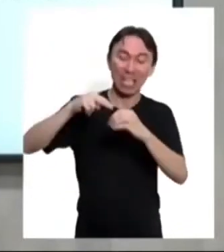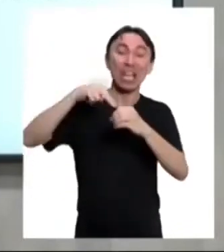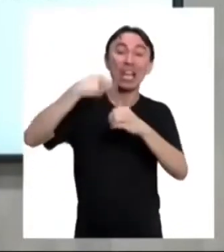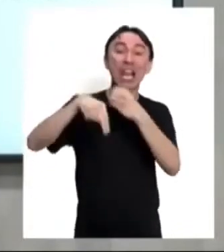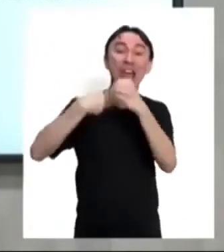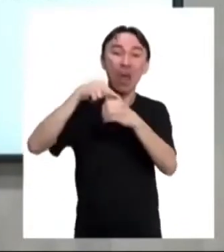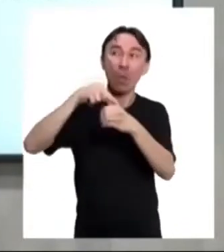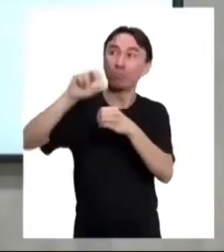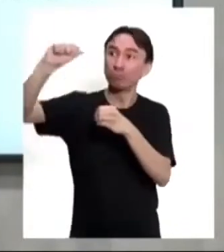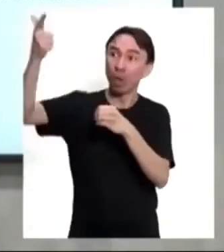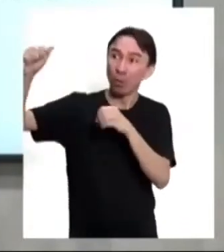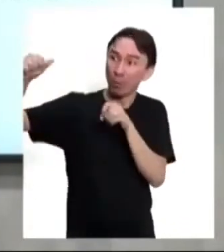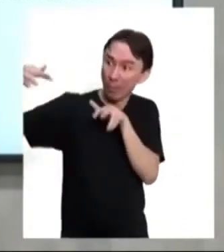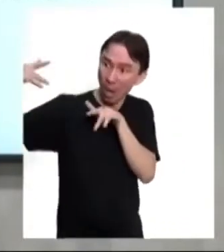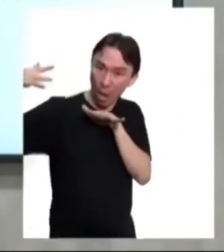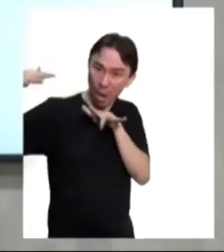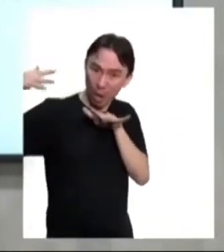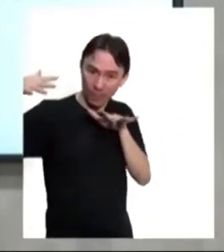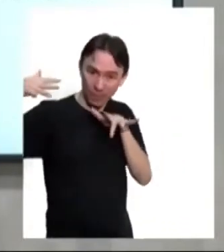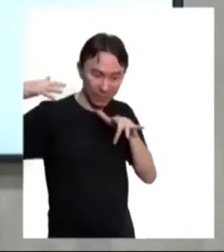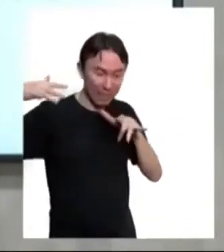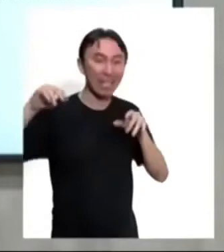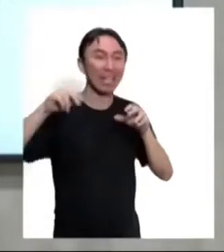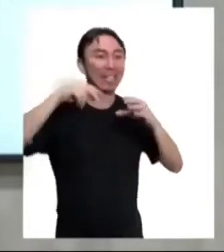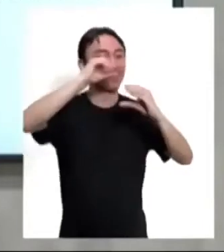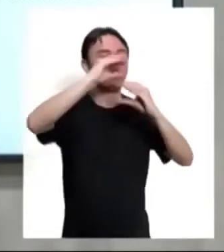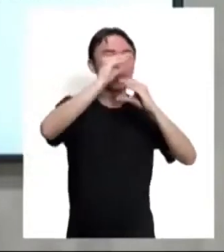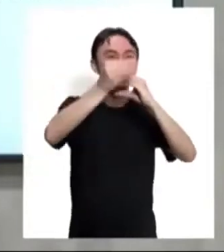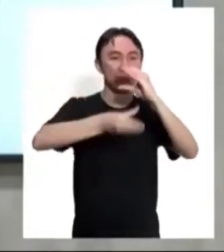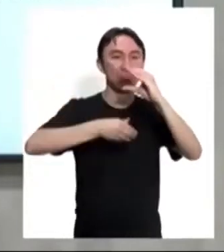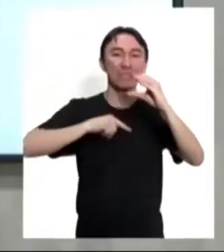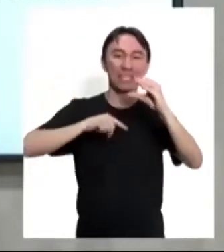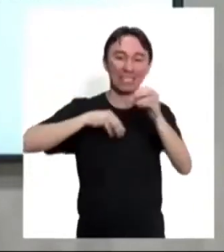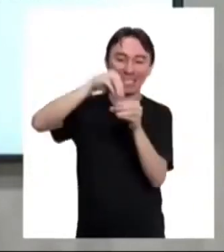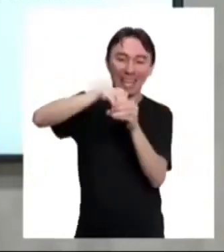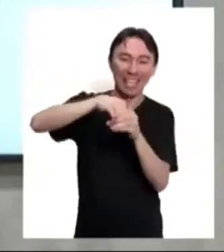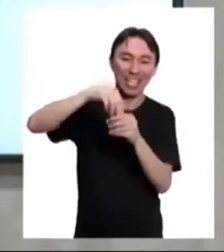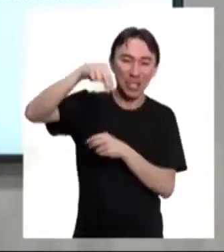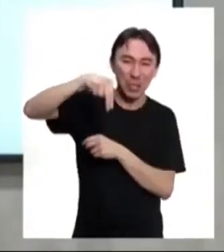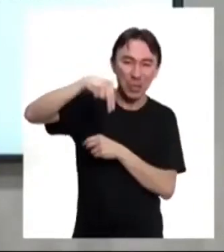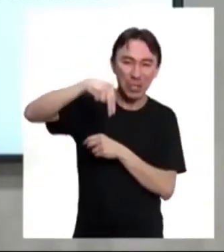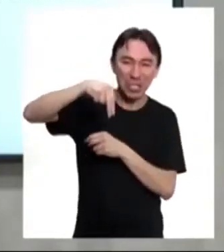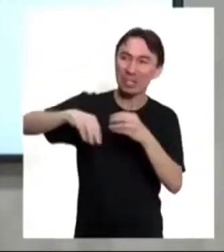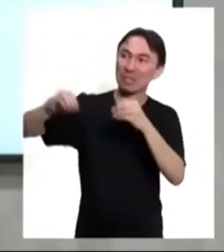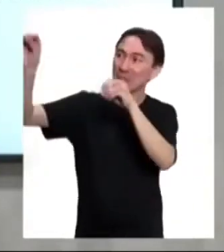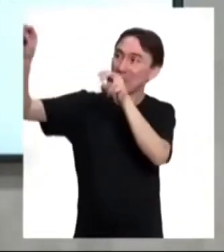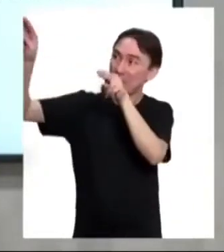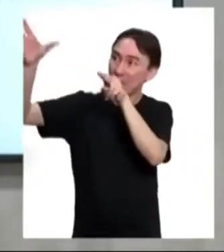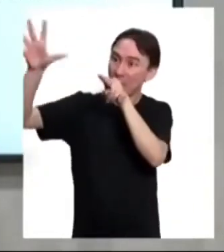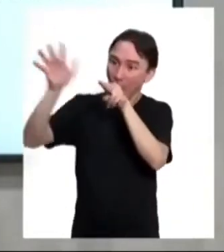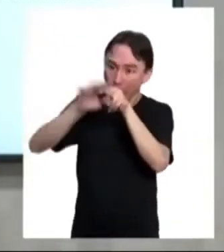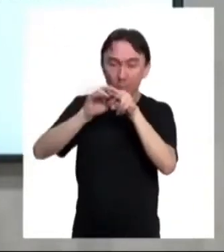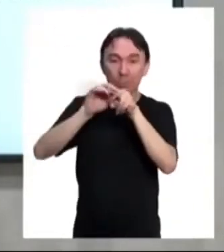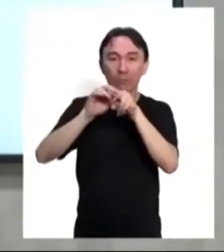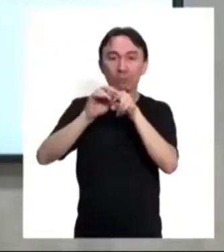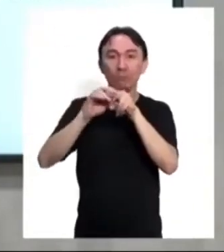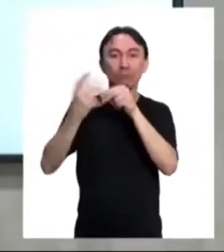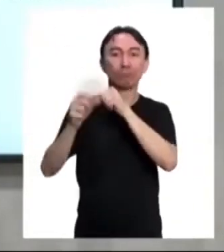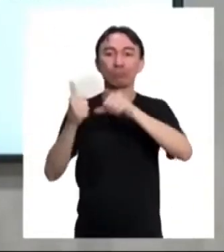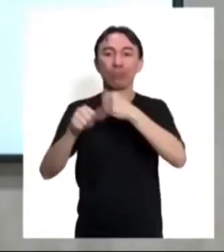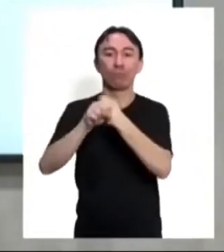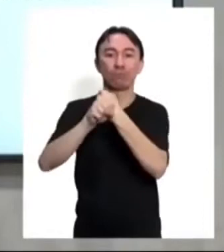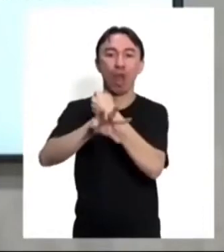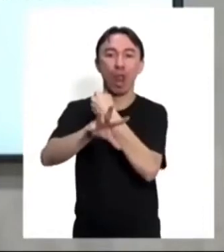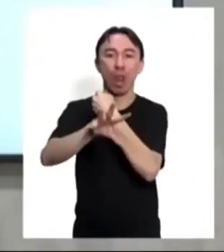nitrogênio, entra no núcleo do nitrogênio, torna o nitrogênio radioativo. O nitrogênio tem massa 14 e número